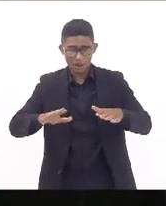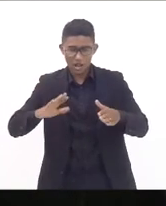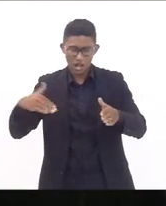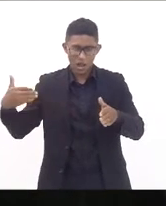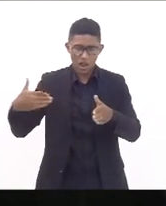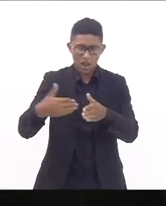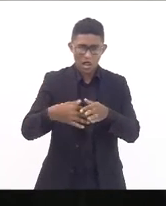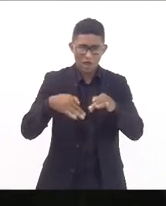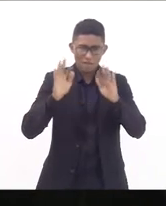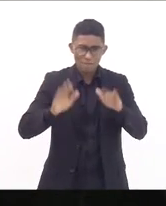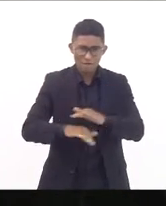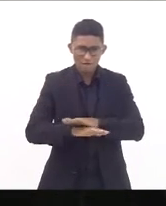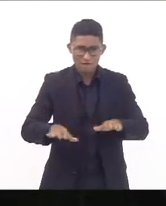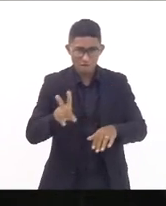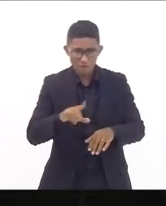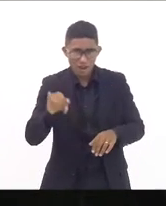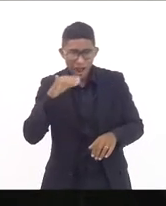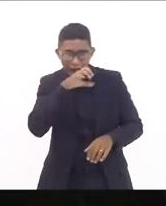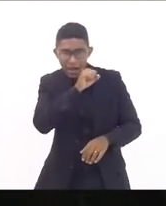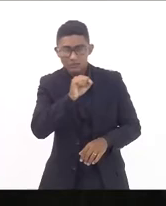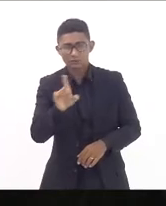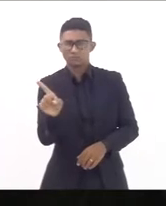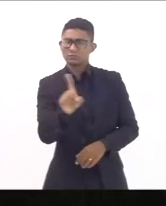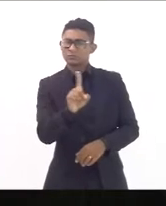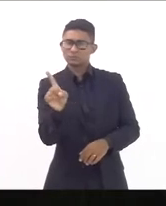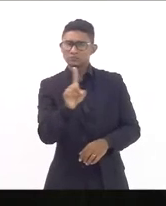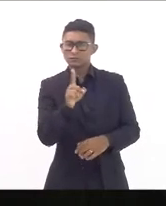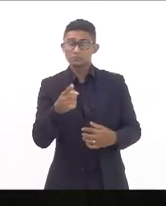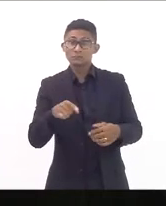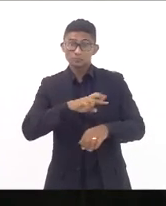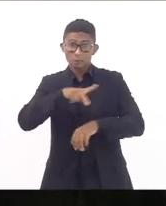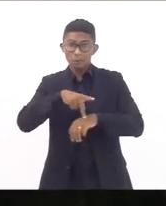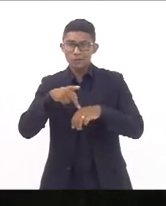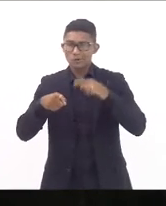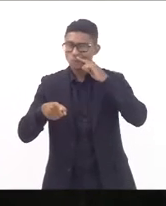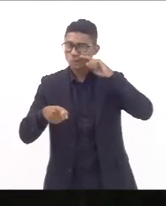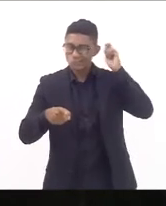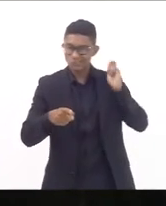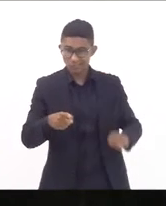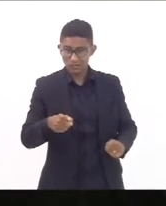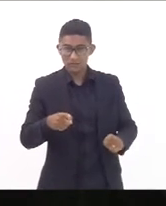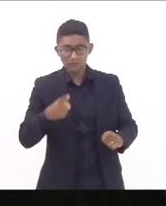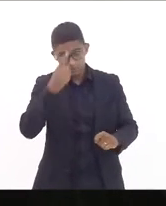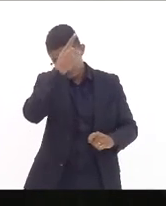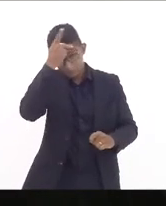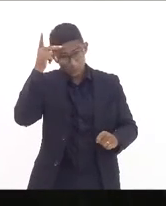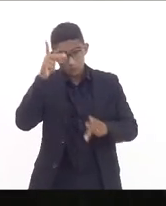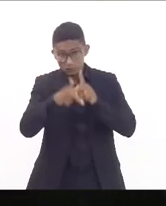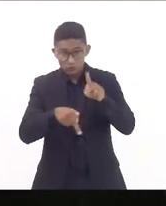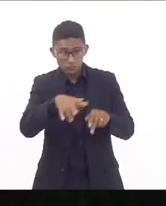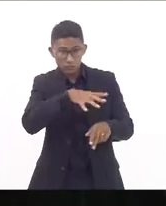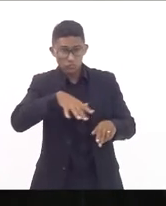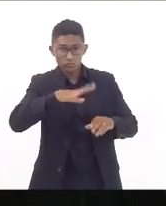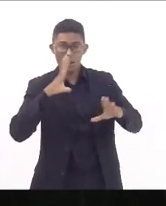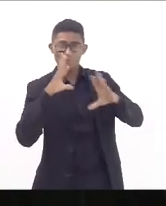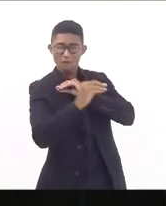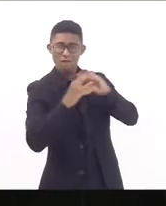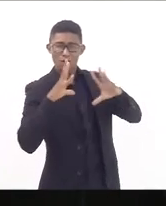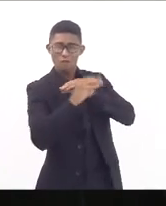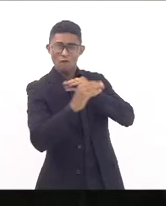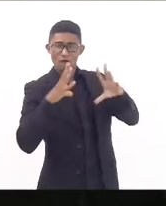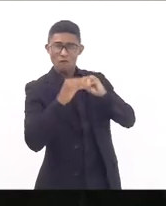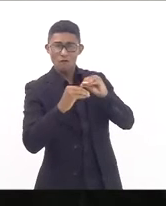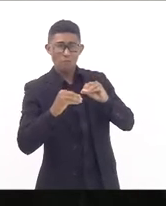de refugiados da Ucrânia para os mais diversos países, via Polônia